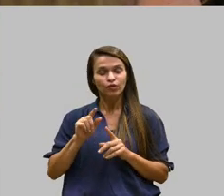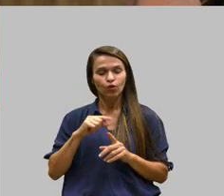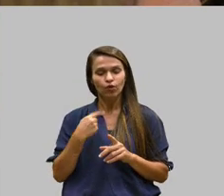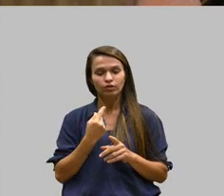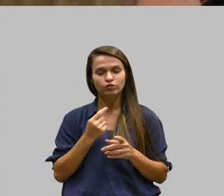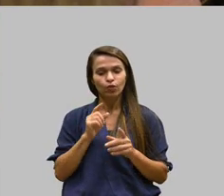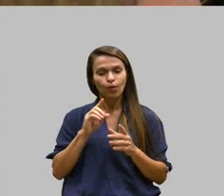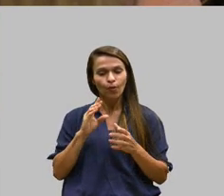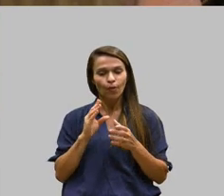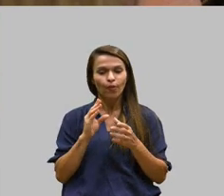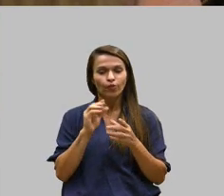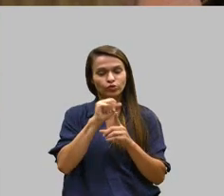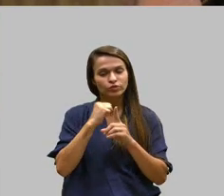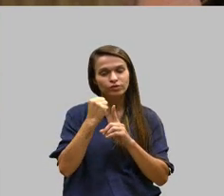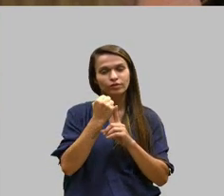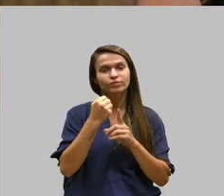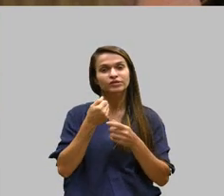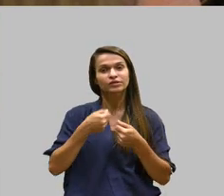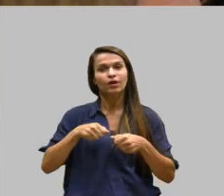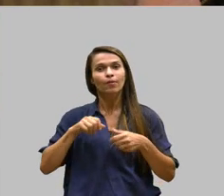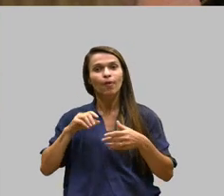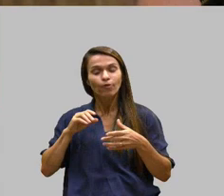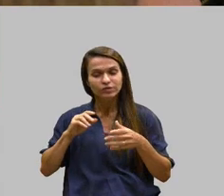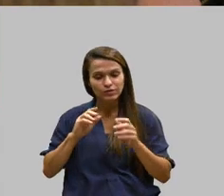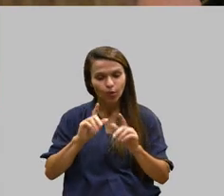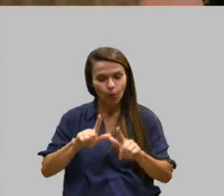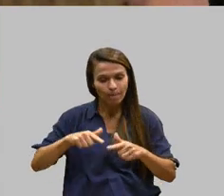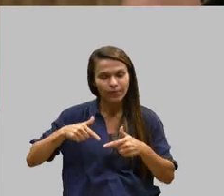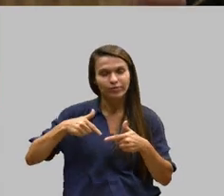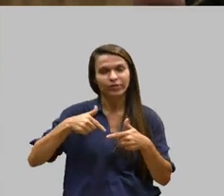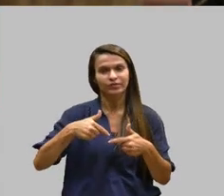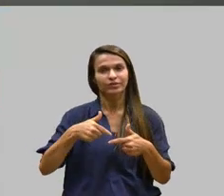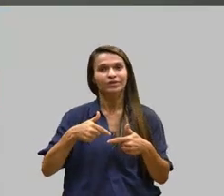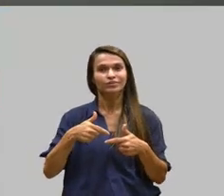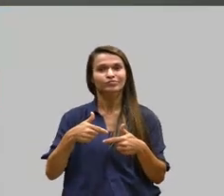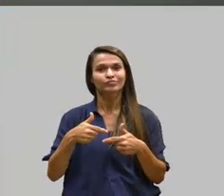com isso todos os dias com a inclusão efetiva obrigada